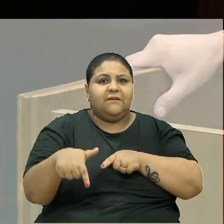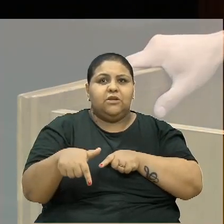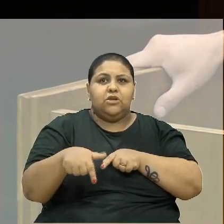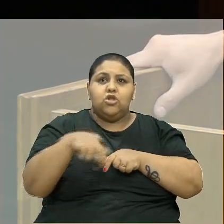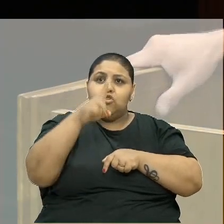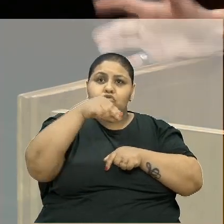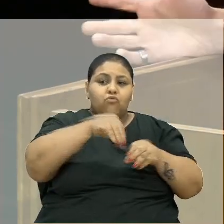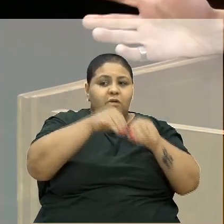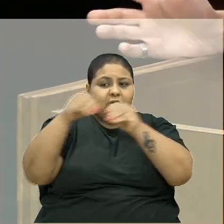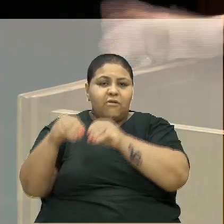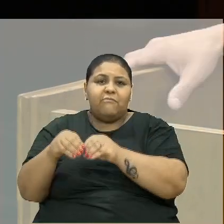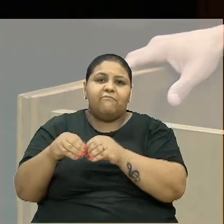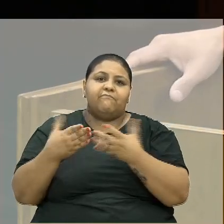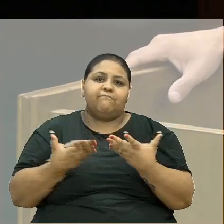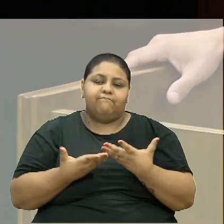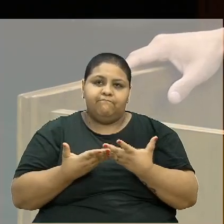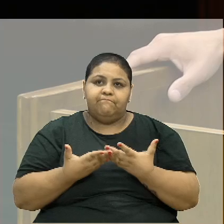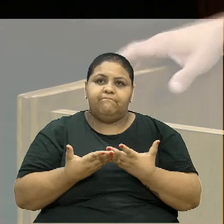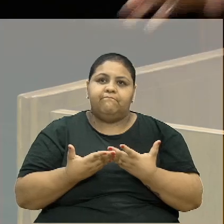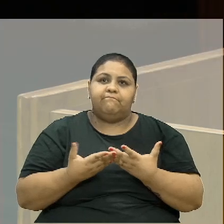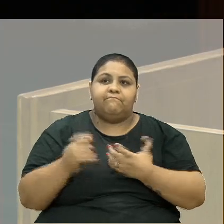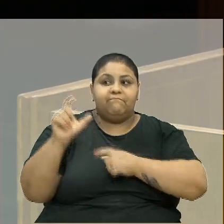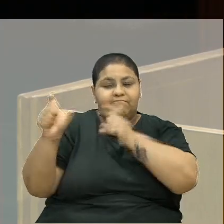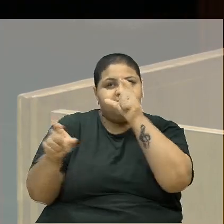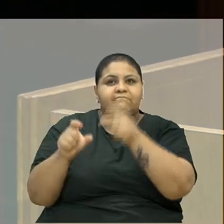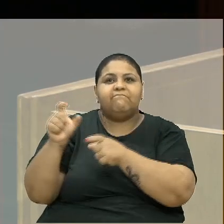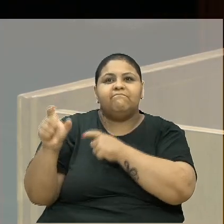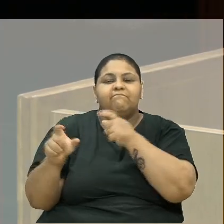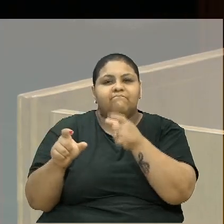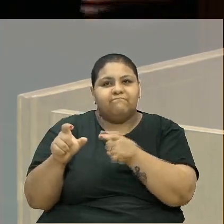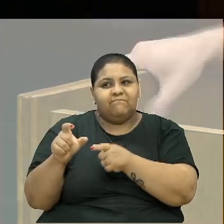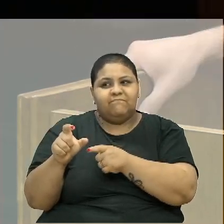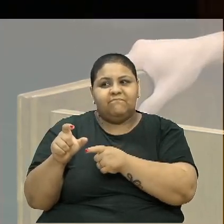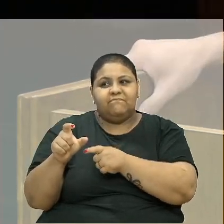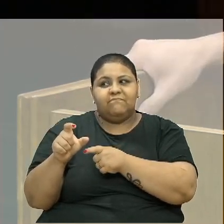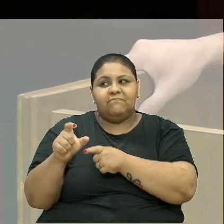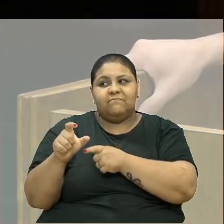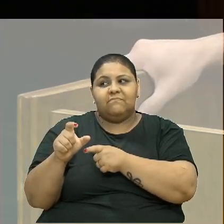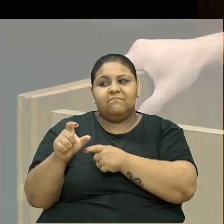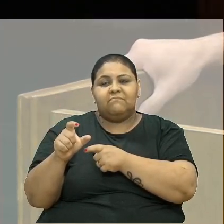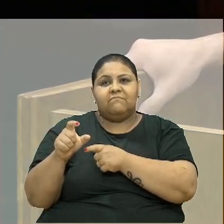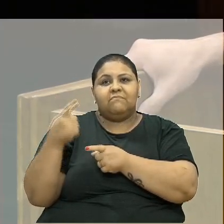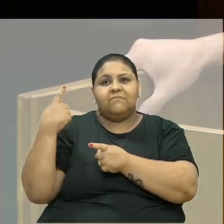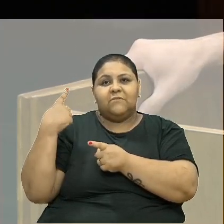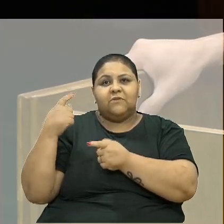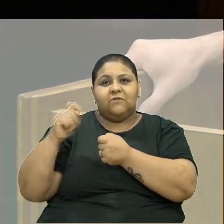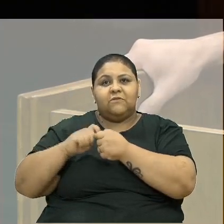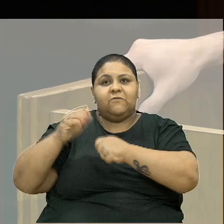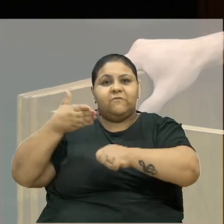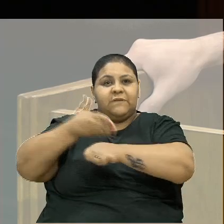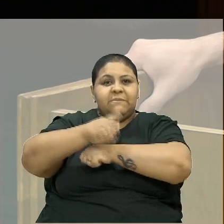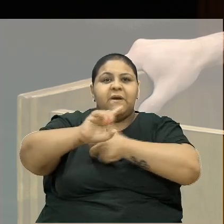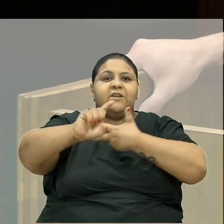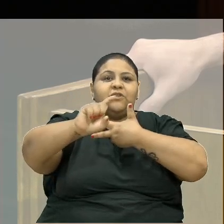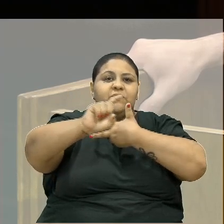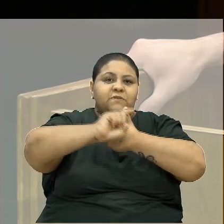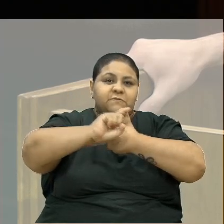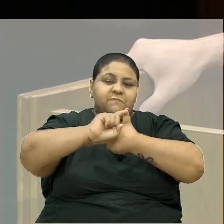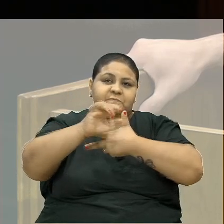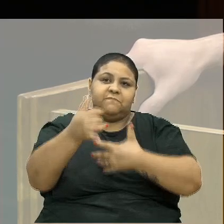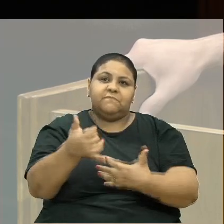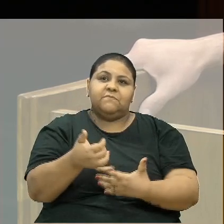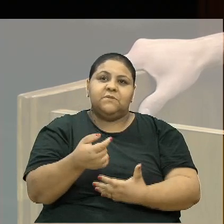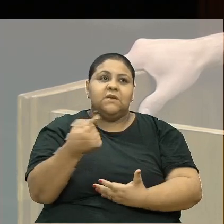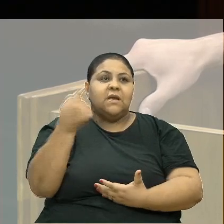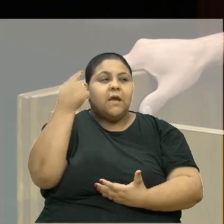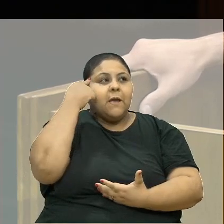realocados, inclusive pessoas que, por obras do acaso, fazem parte do Executivo. Em vez de